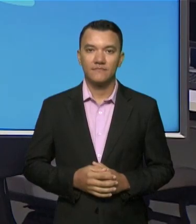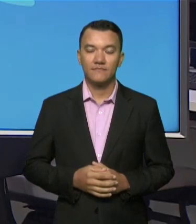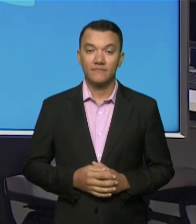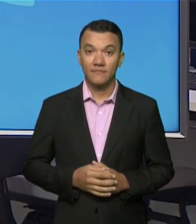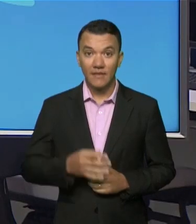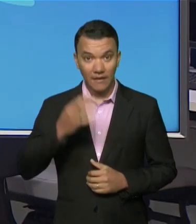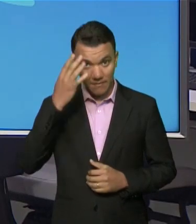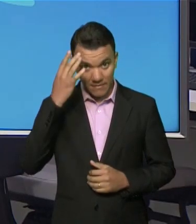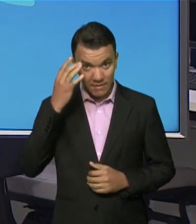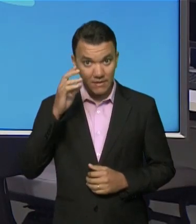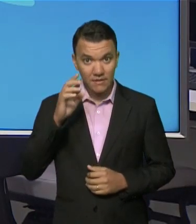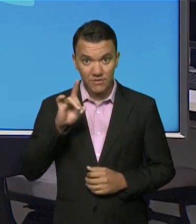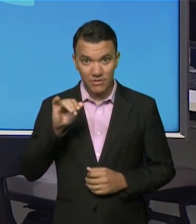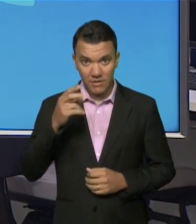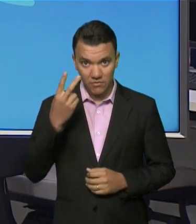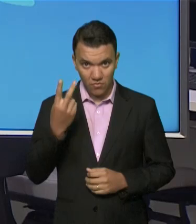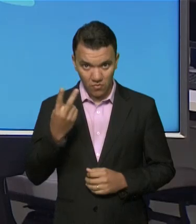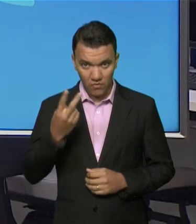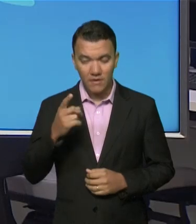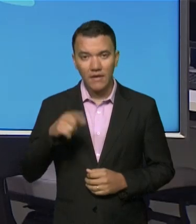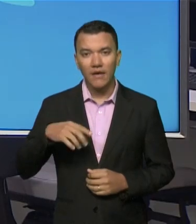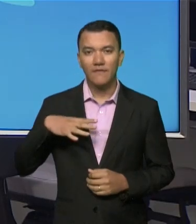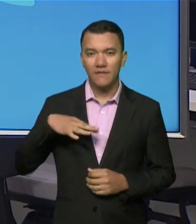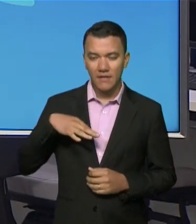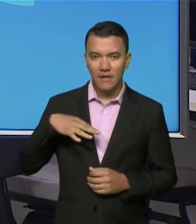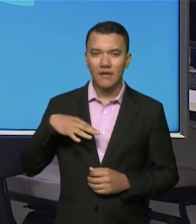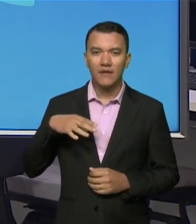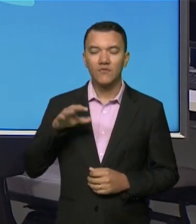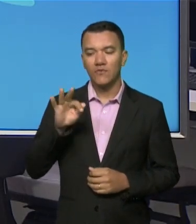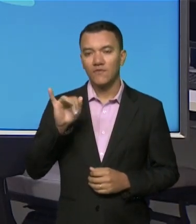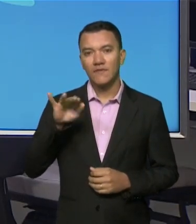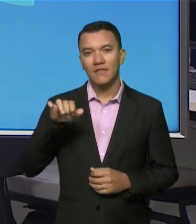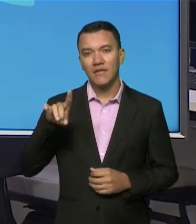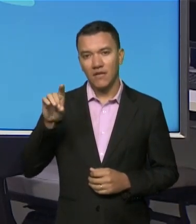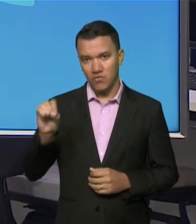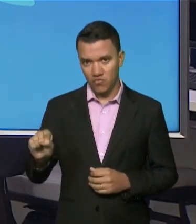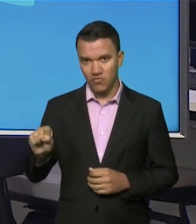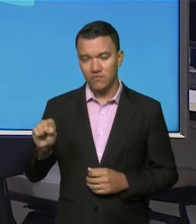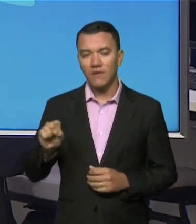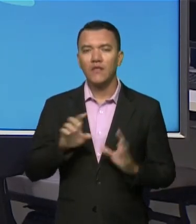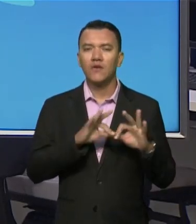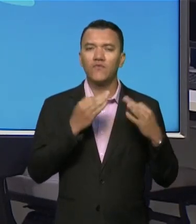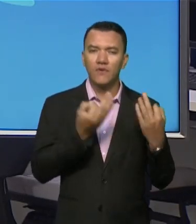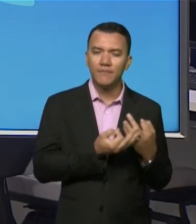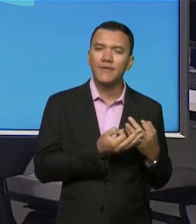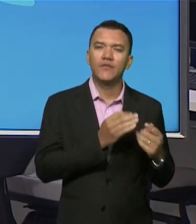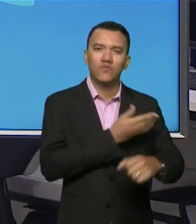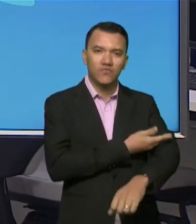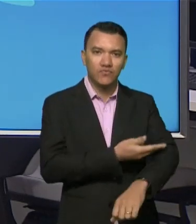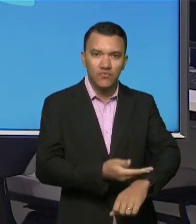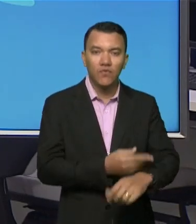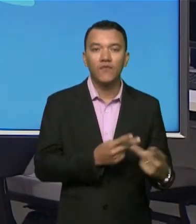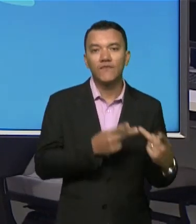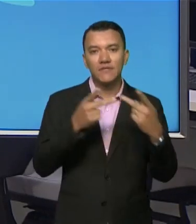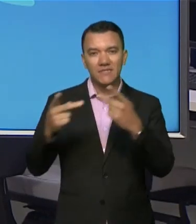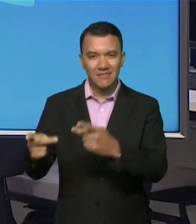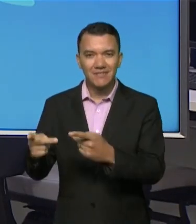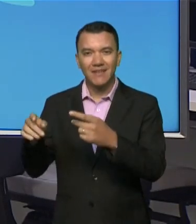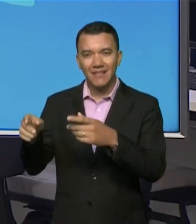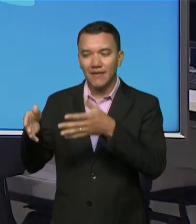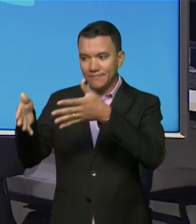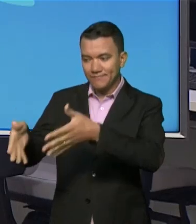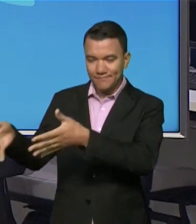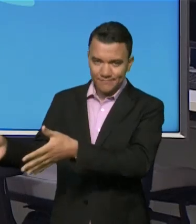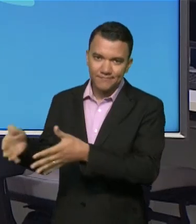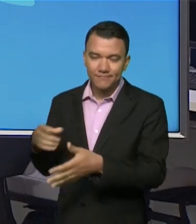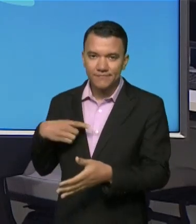Amanhã, 2 de novembro, é dia de finados, data que muitas famílias cumprem a tradição de visitar os túmulos de entes queridos.